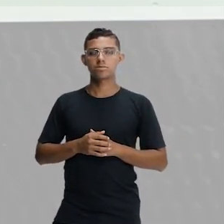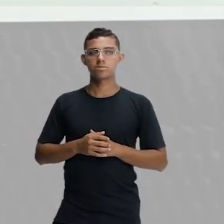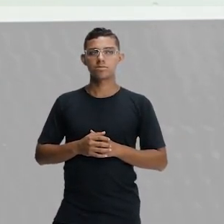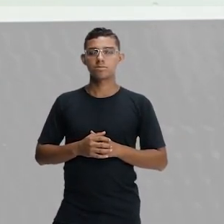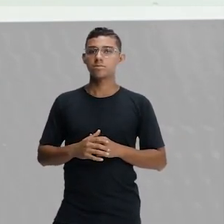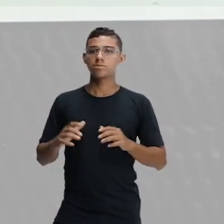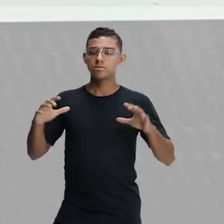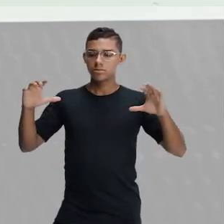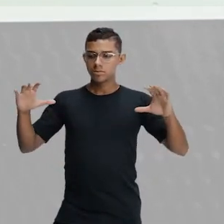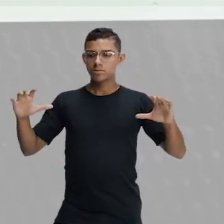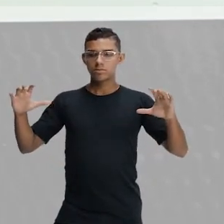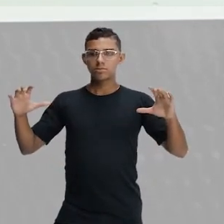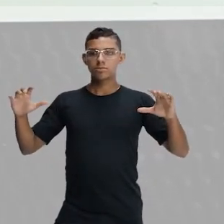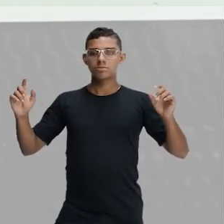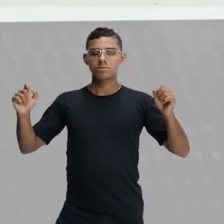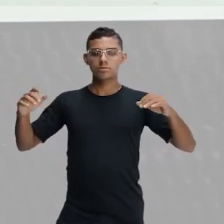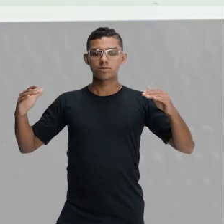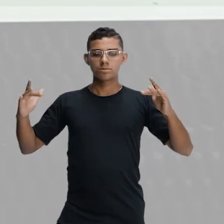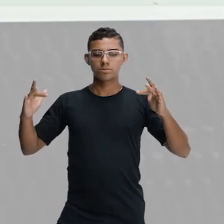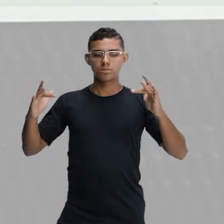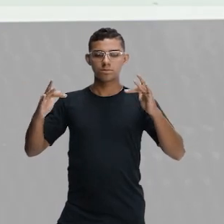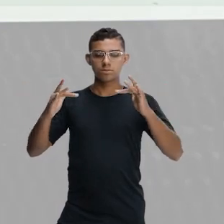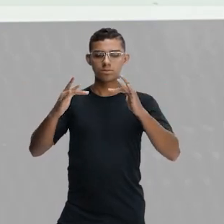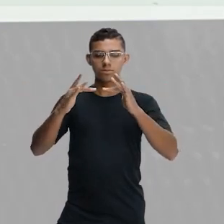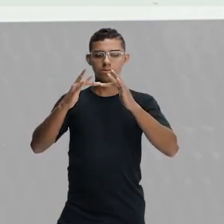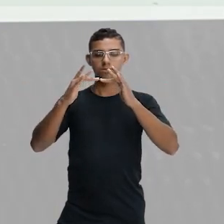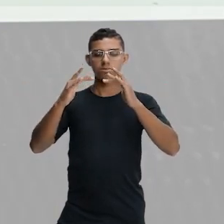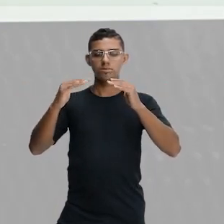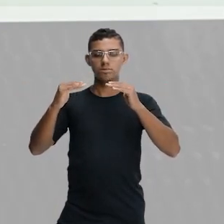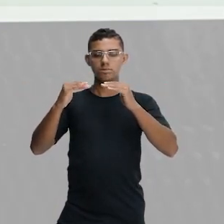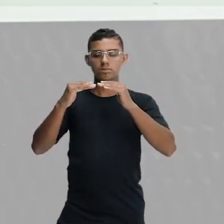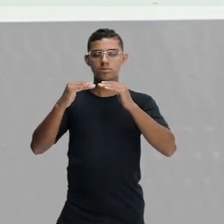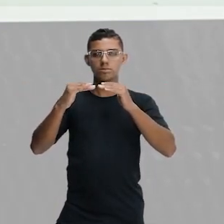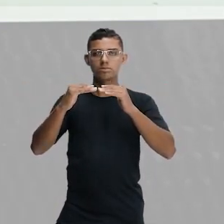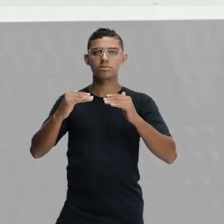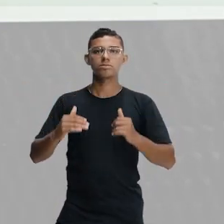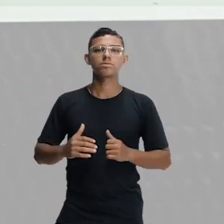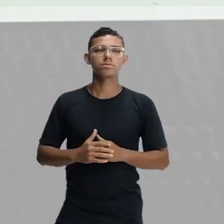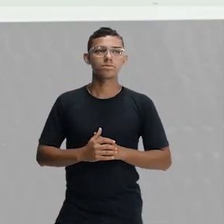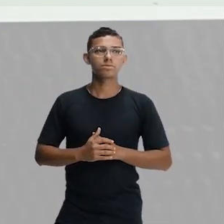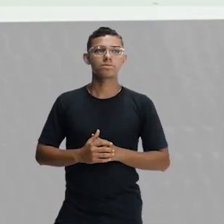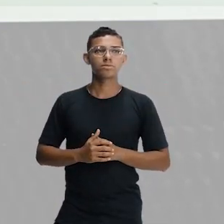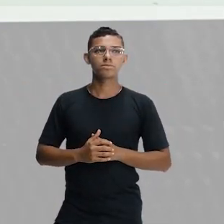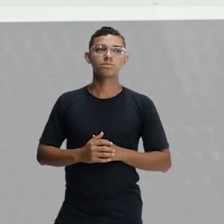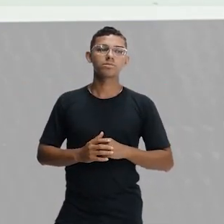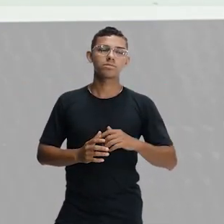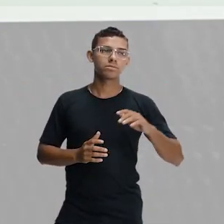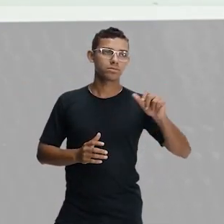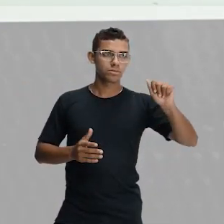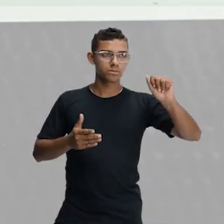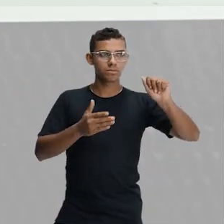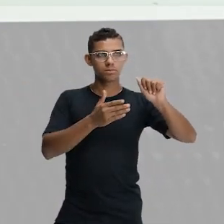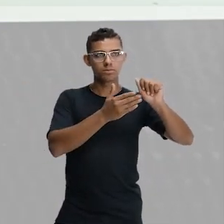E esses corpos eles irão se tocar, simplesmente. O corpo A com uma carga